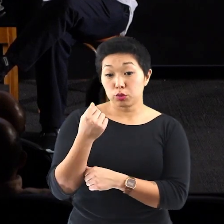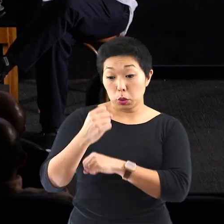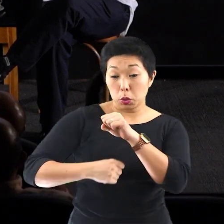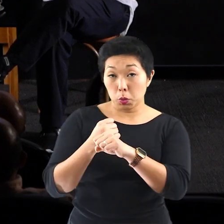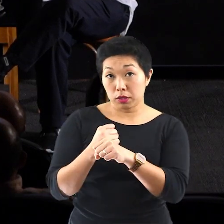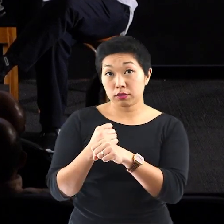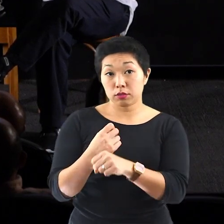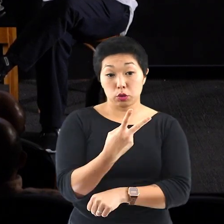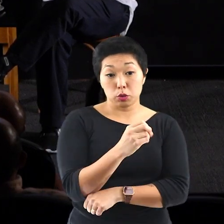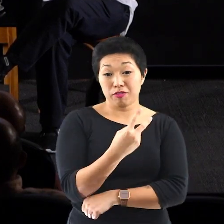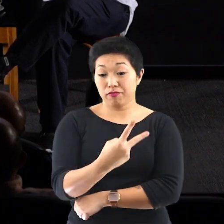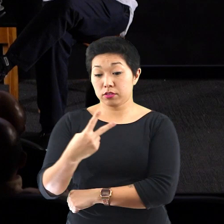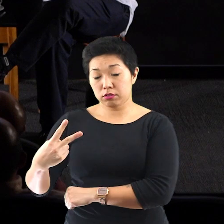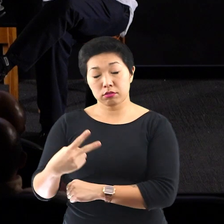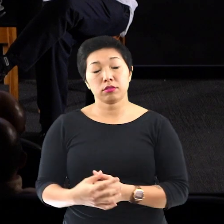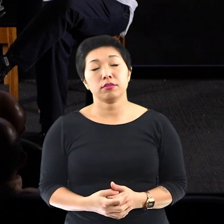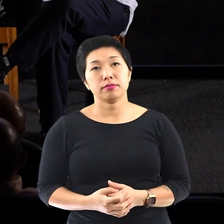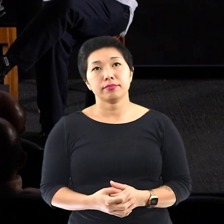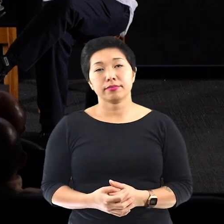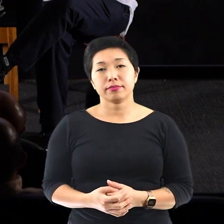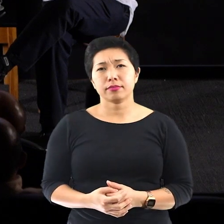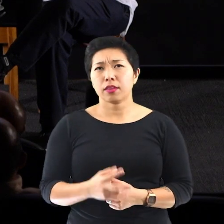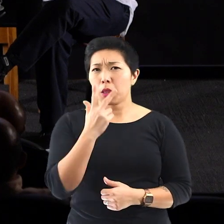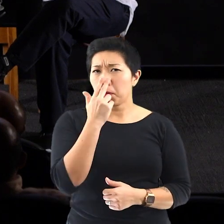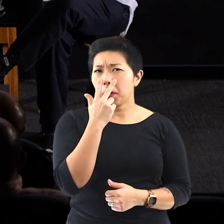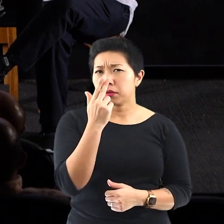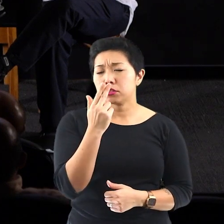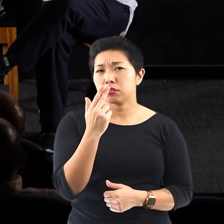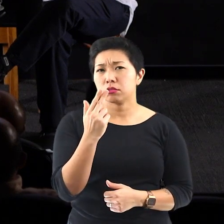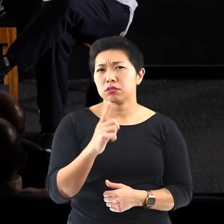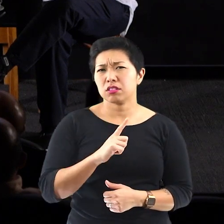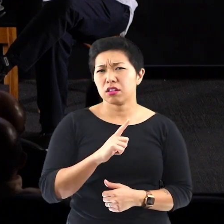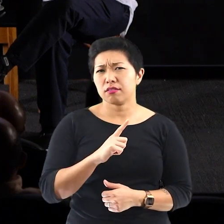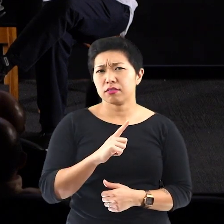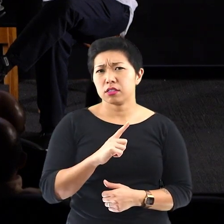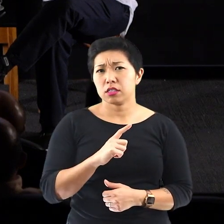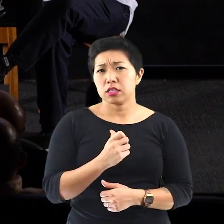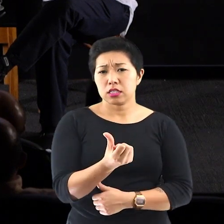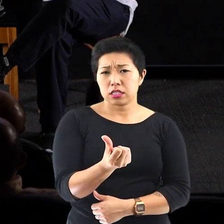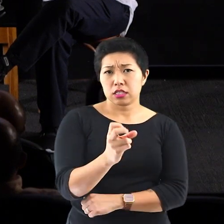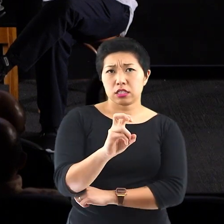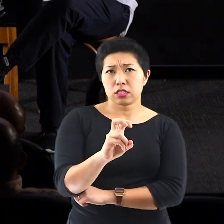recursos no ano 2022, acho que foram